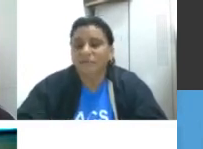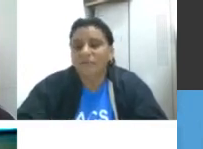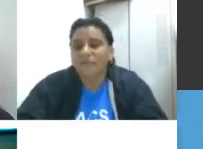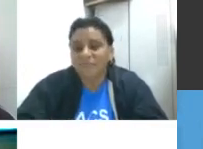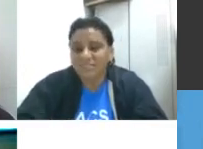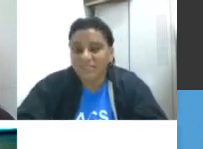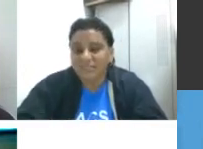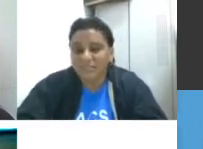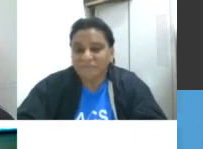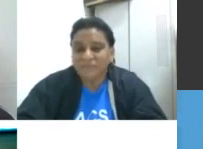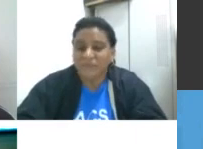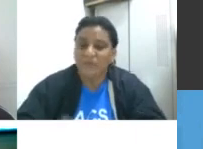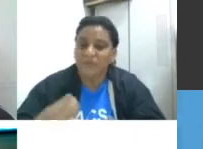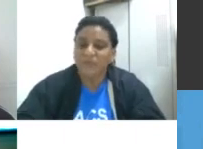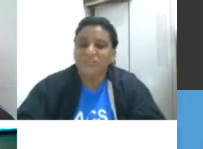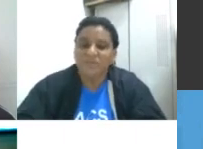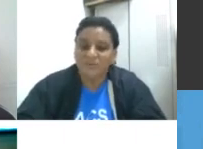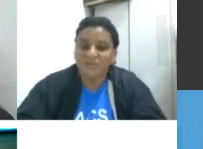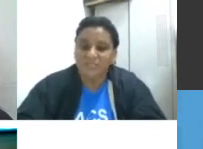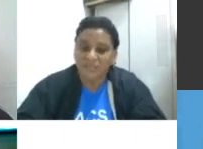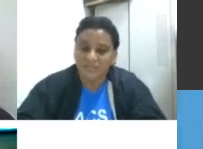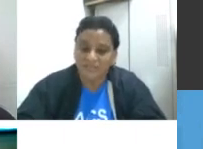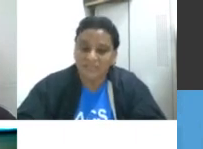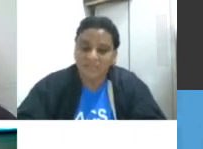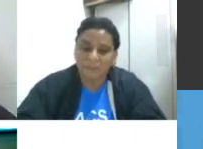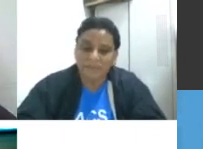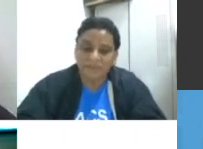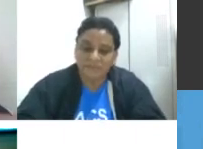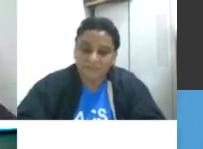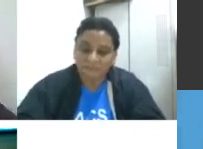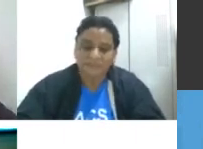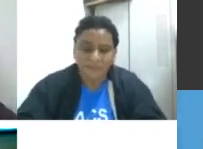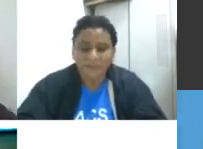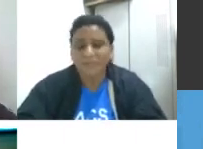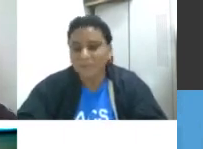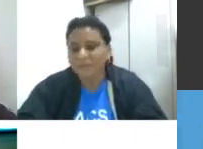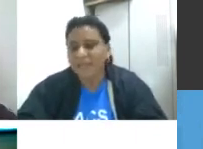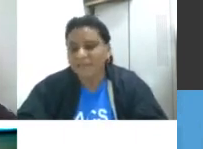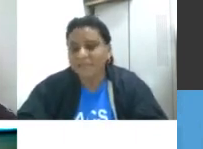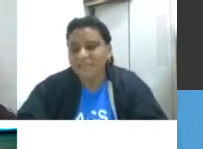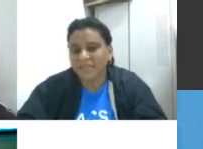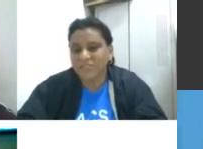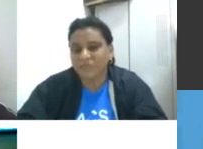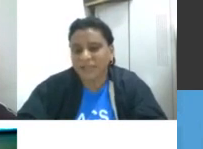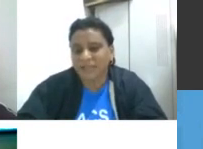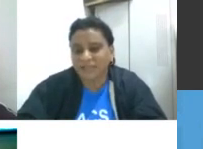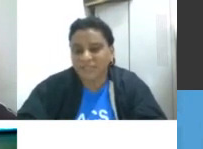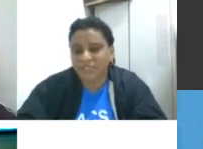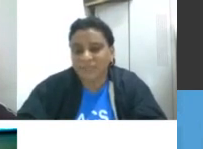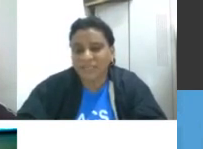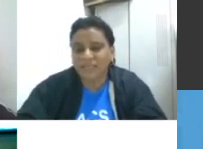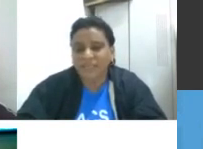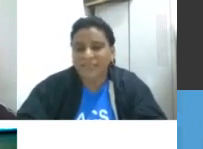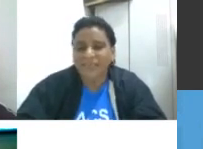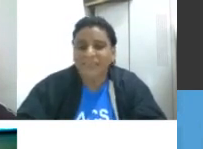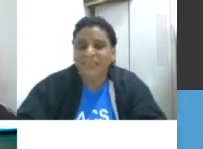e o convencesse e como ele já me conhecia antes de ser preso eu sempre mandava mensagens para ele através